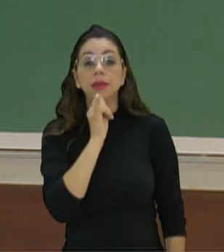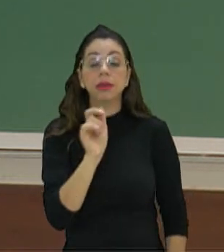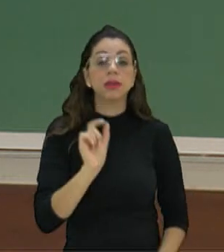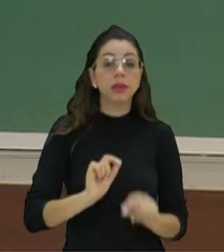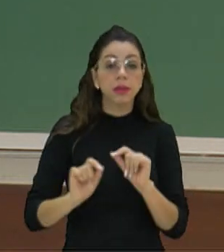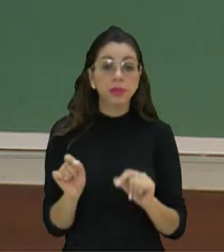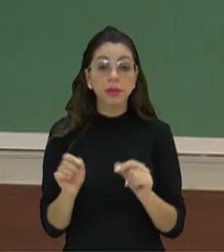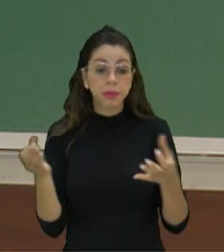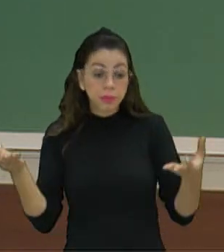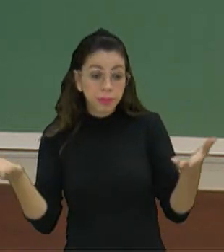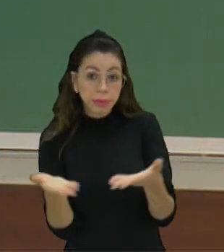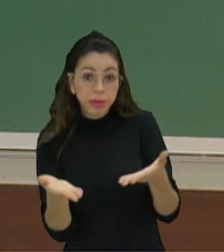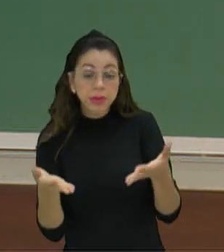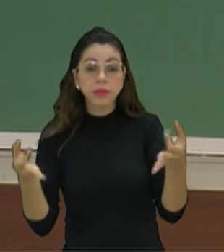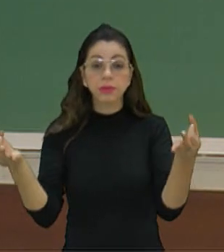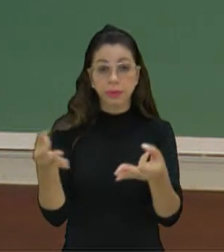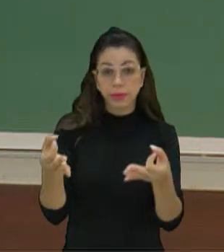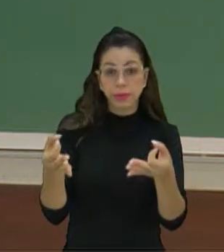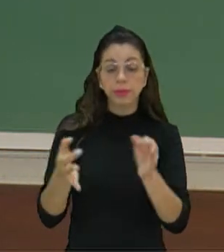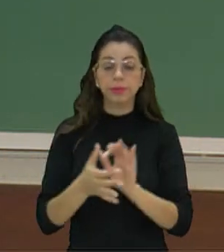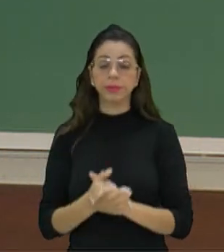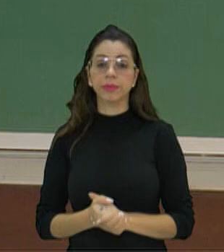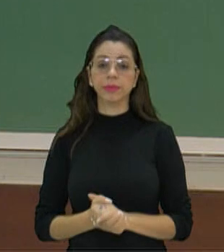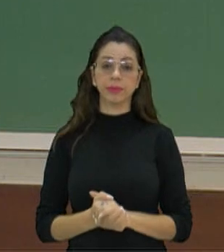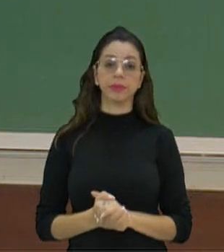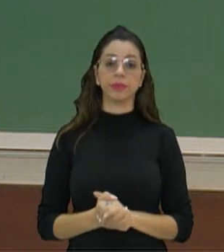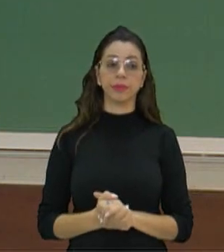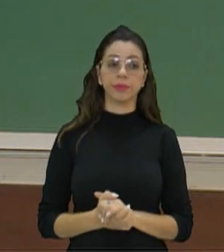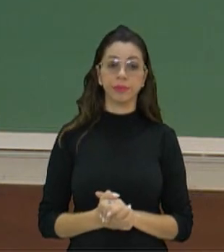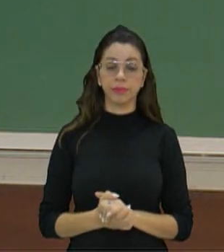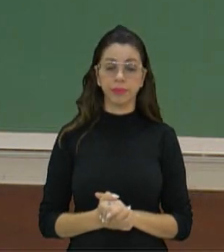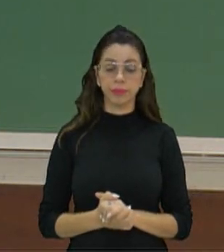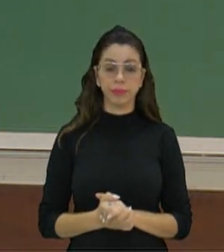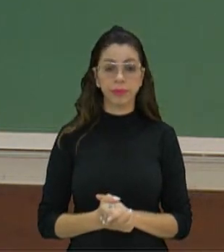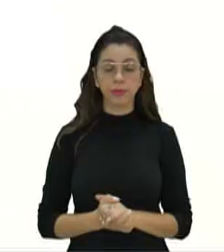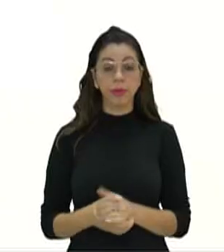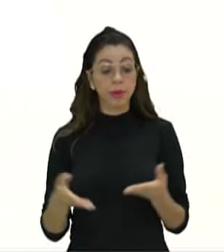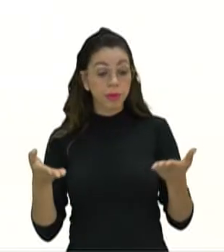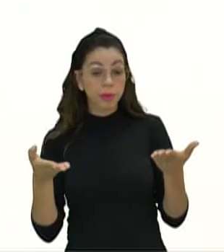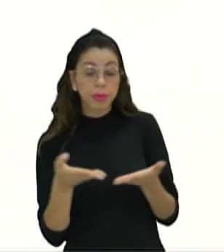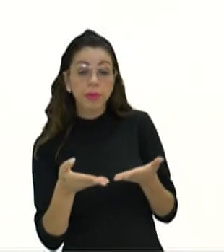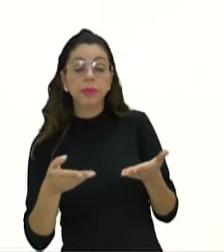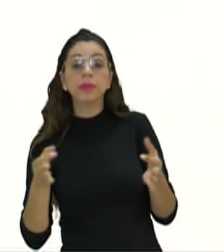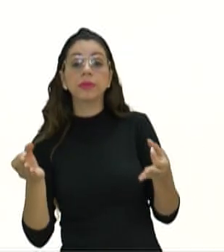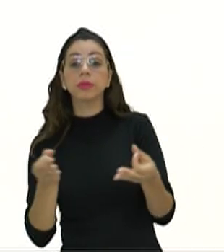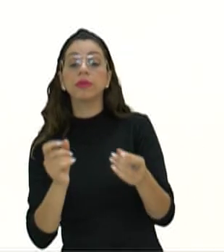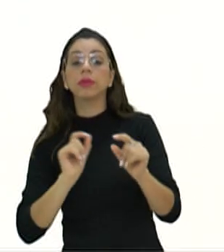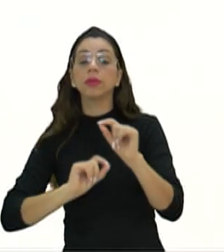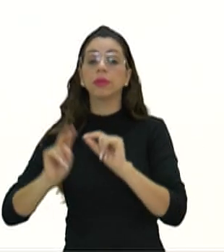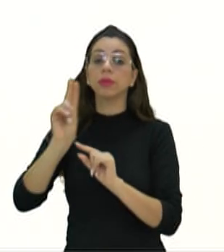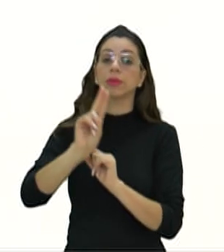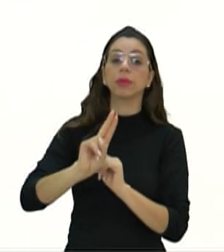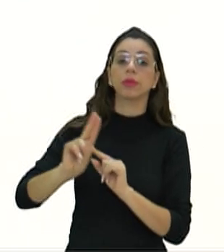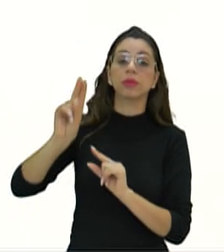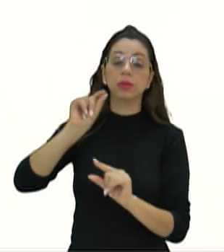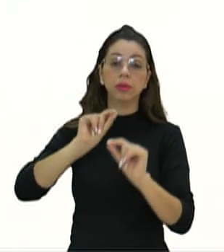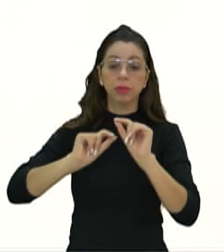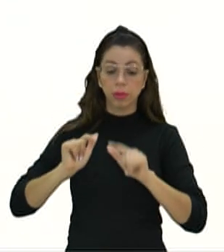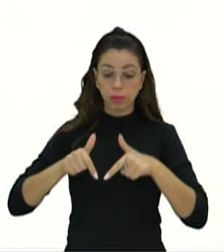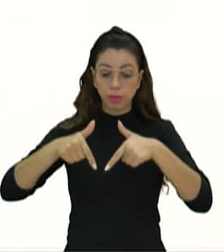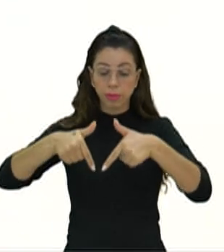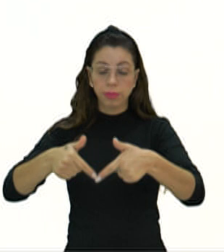present perfect. Bora relembrar o presente perfeito então. O presente perfeito é usado quando expressamos alguma ação